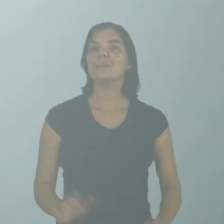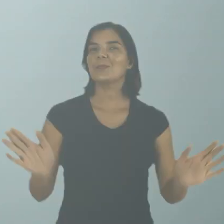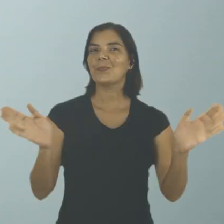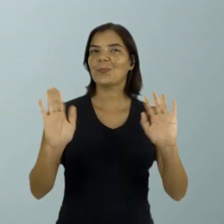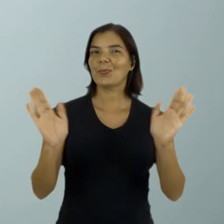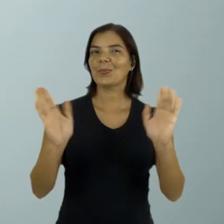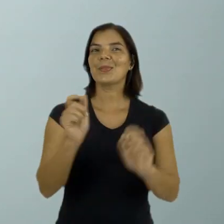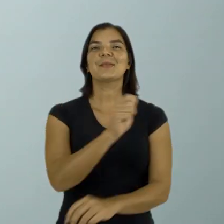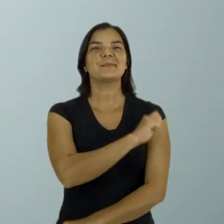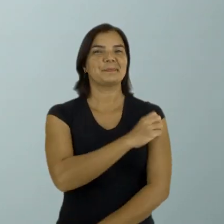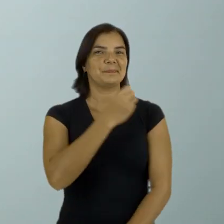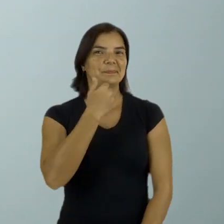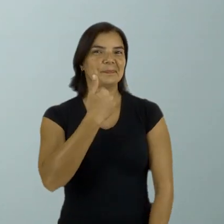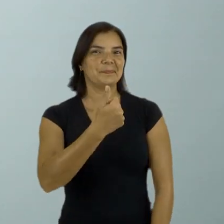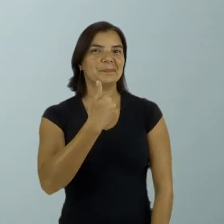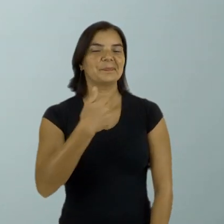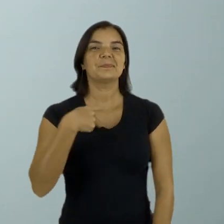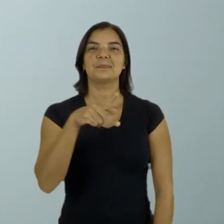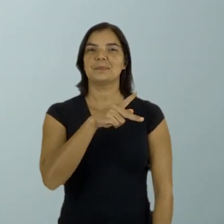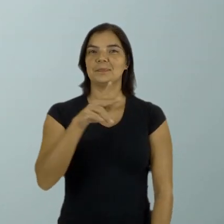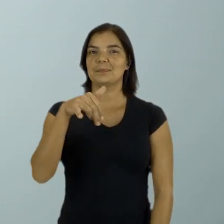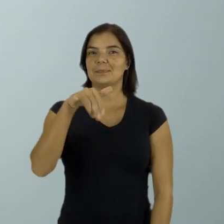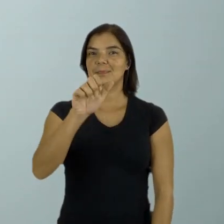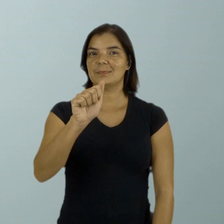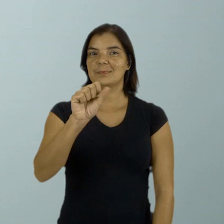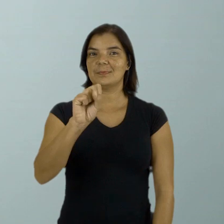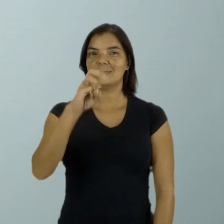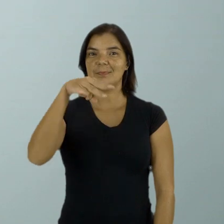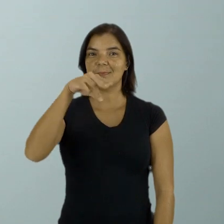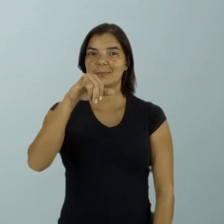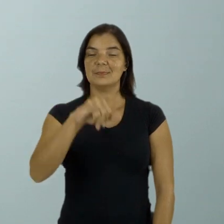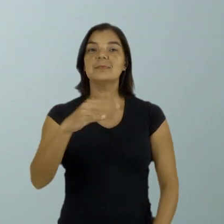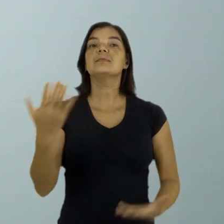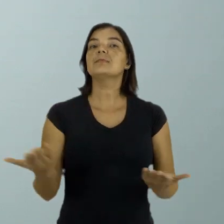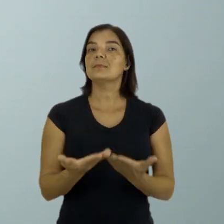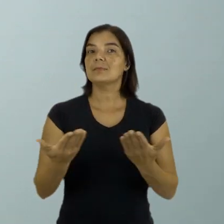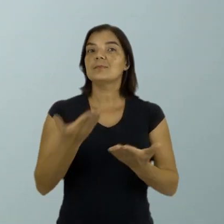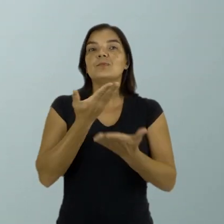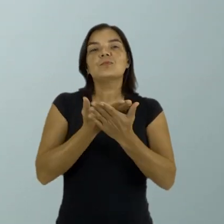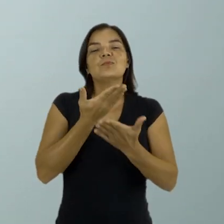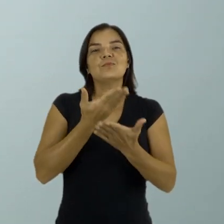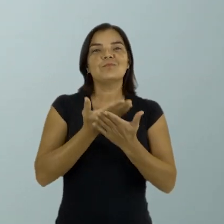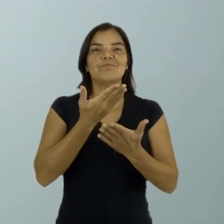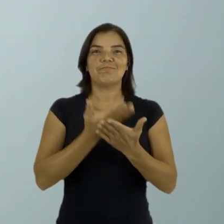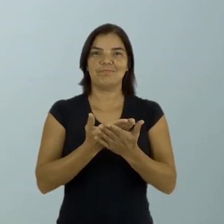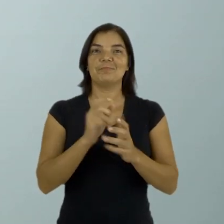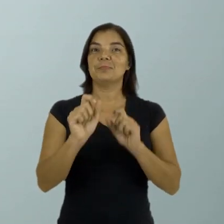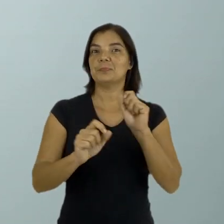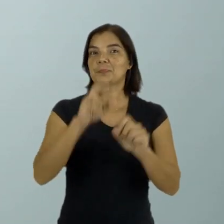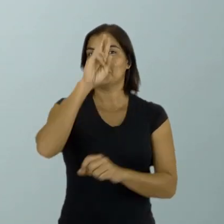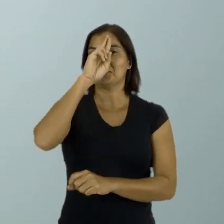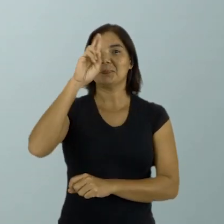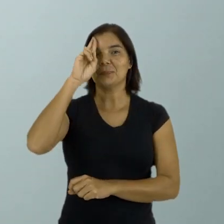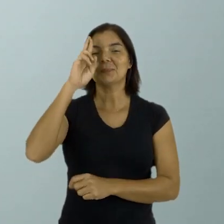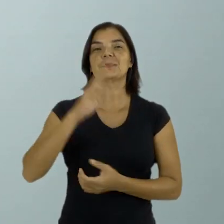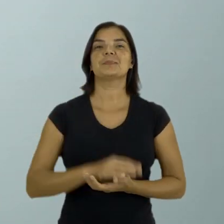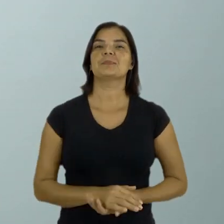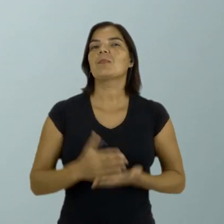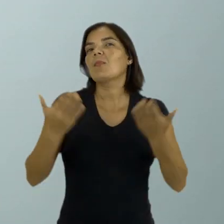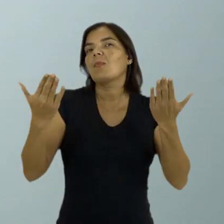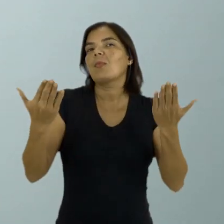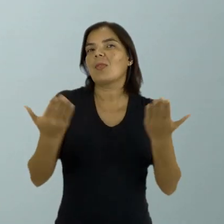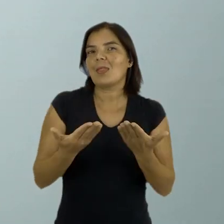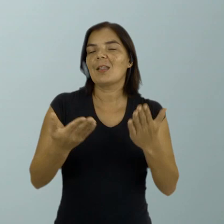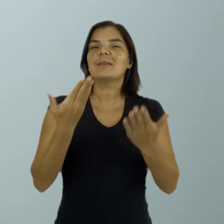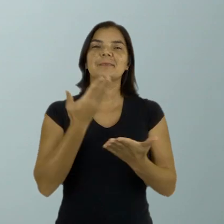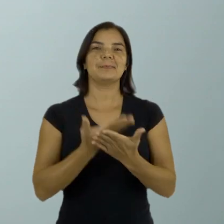Olá, querido aluno, tudo bem? Eu sou a professora Yasmin e nós vamos voltar a estudar um pouquinho mais de história. Hoje,